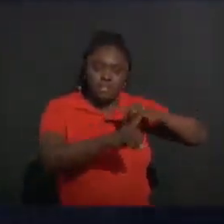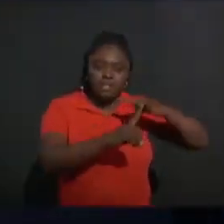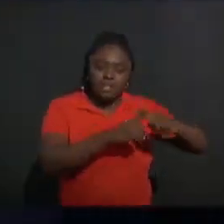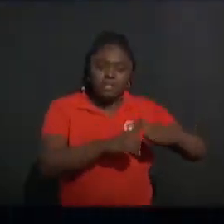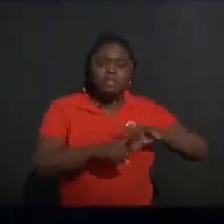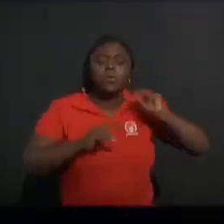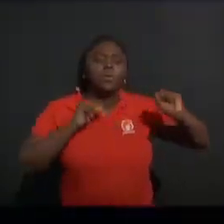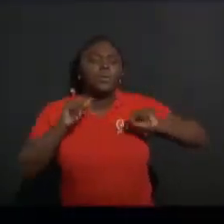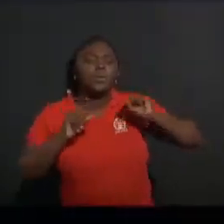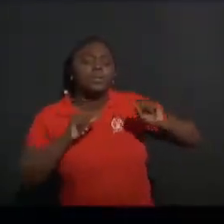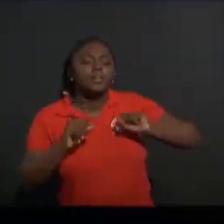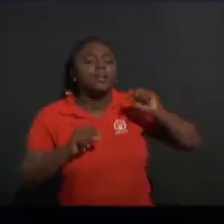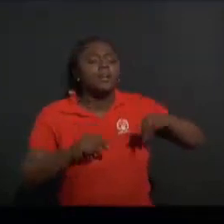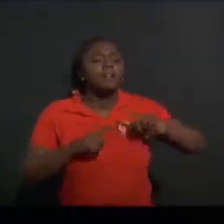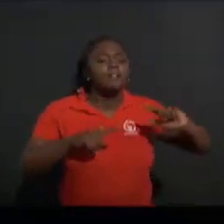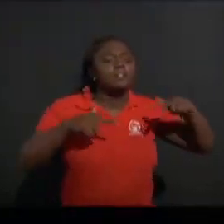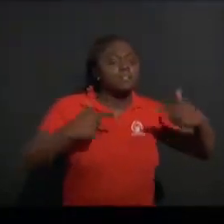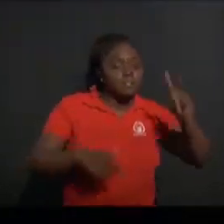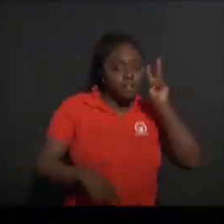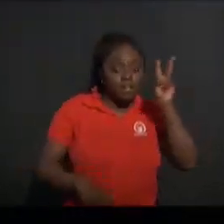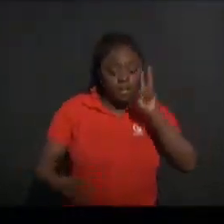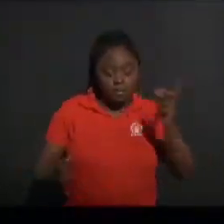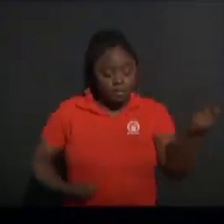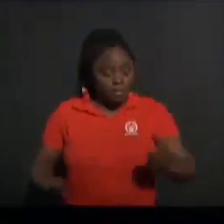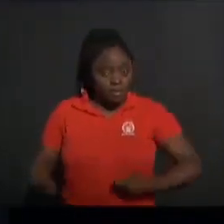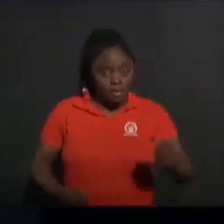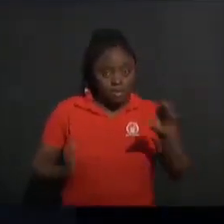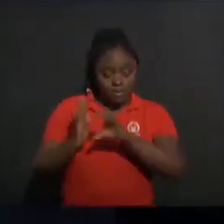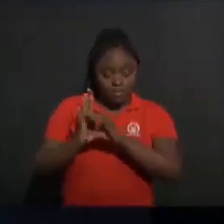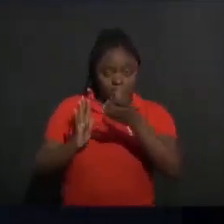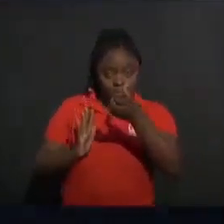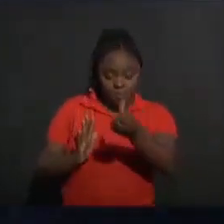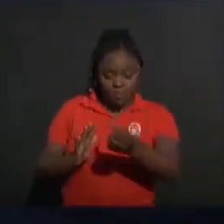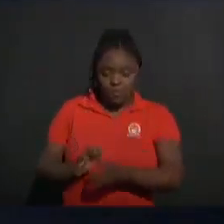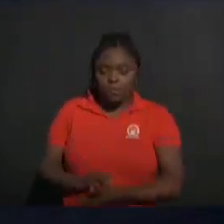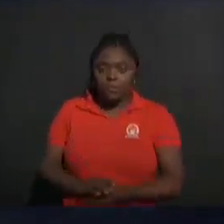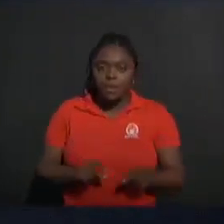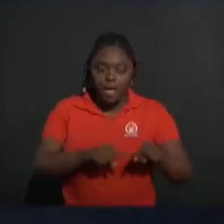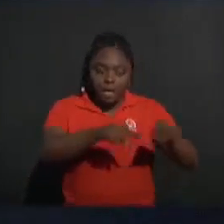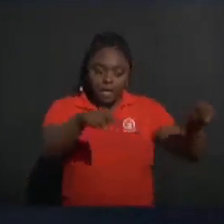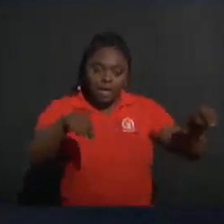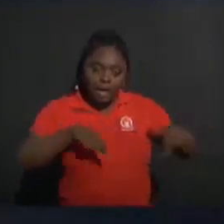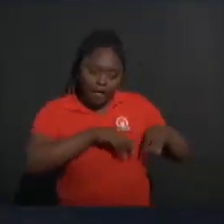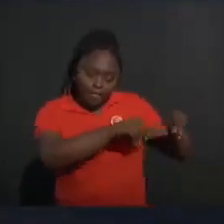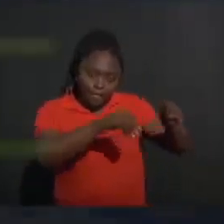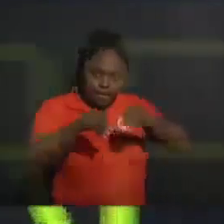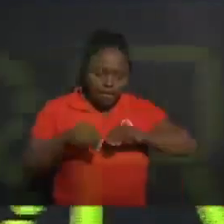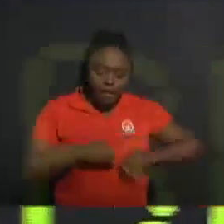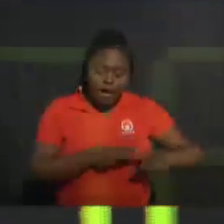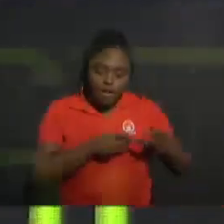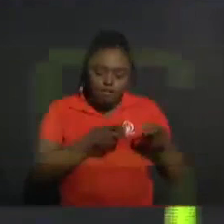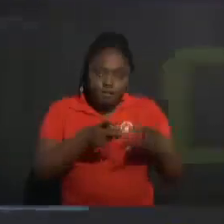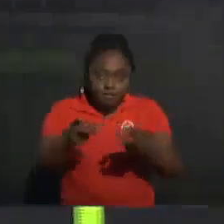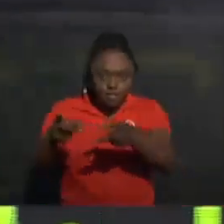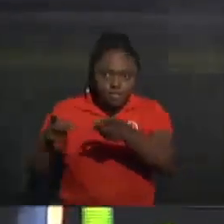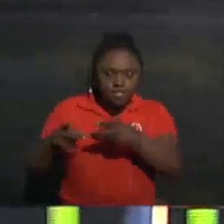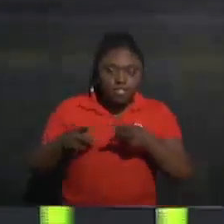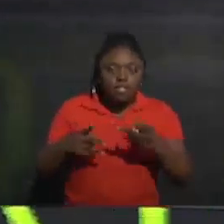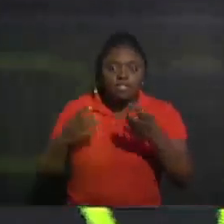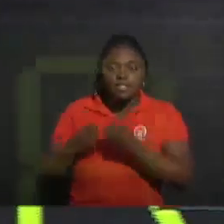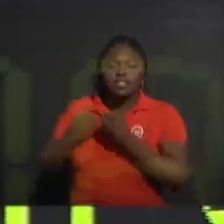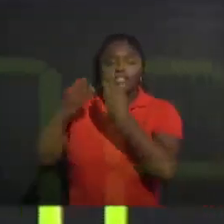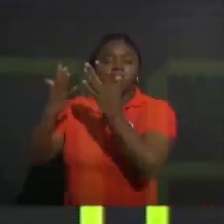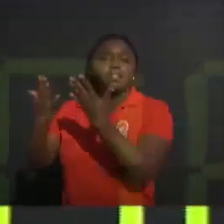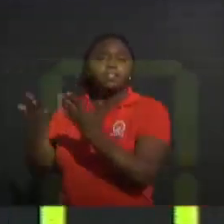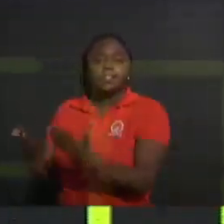Gente, o que a igreja primitiva fazia? Quem lembra lá em Atos 6? Eles vendiam as propriedades e colocavam o dinheiro aos pés